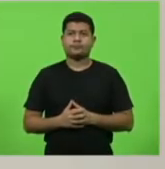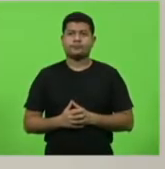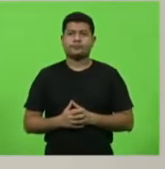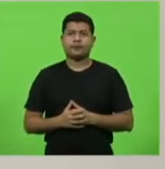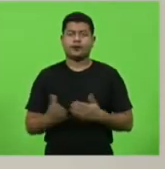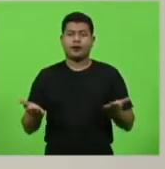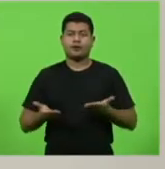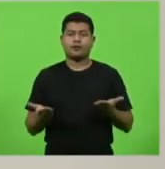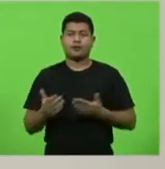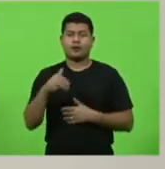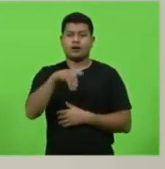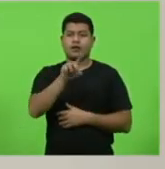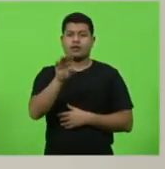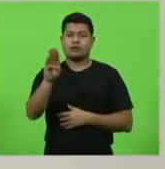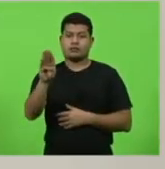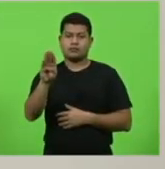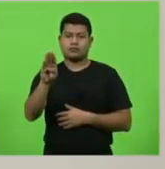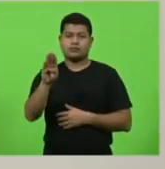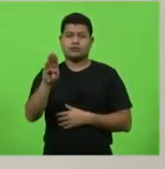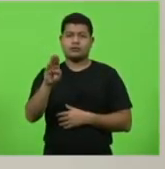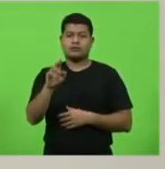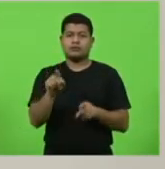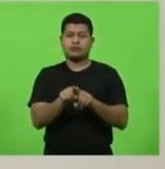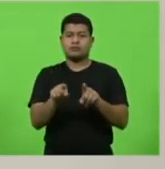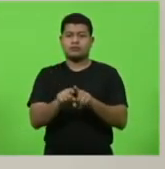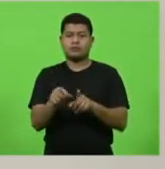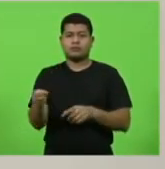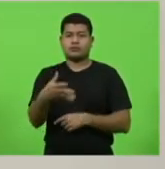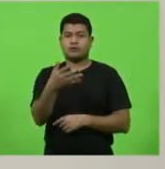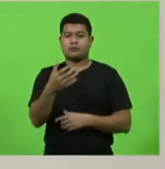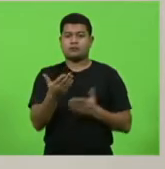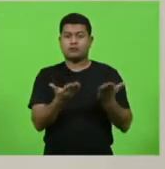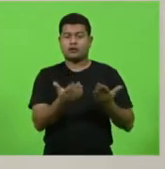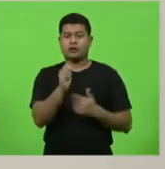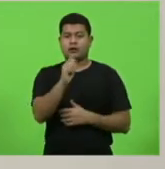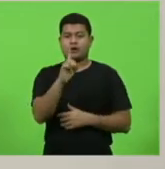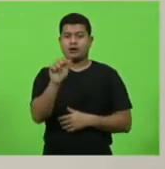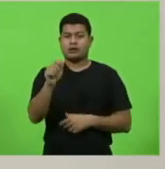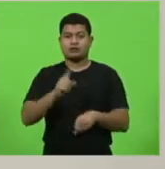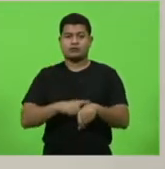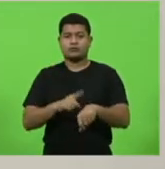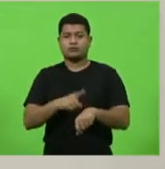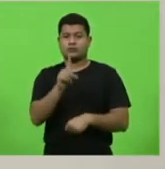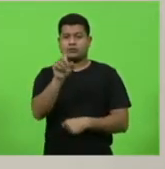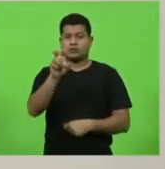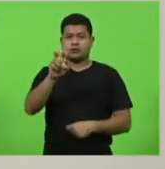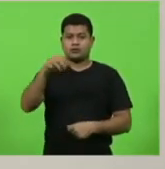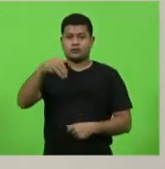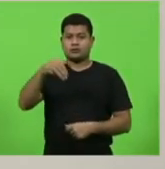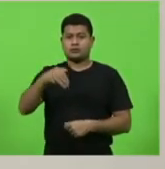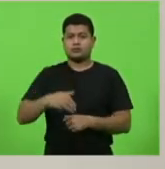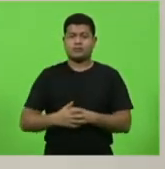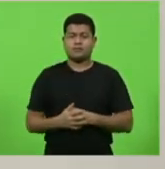Bloco MDB, Partido Novo. Ada de Luca, por 15 minutos, deputada Ada.